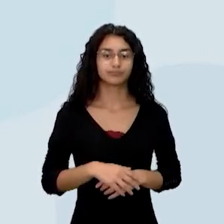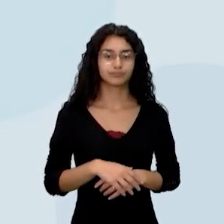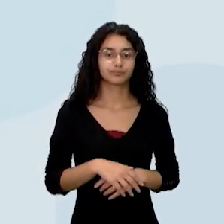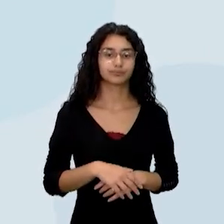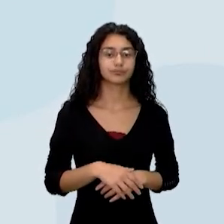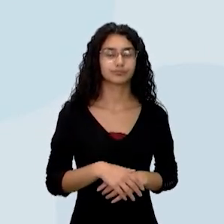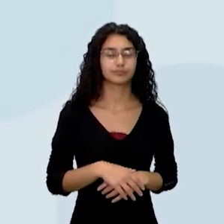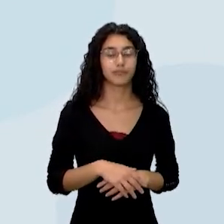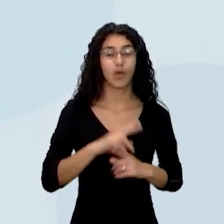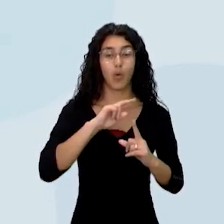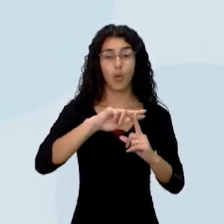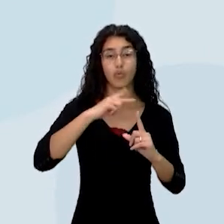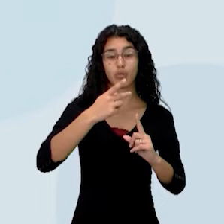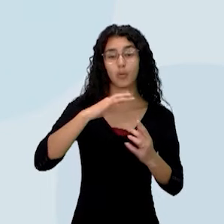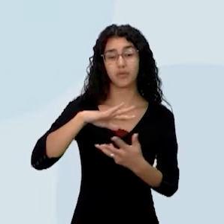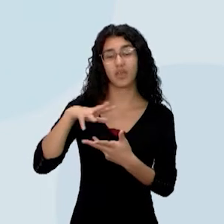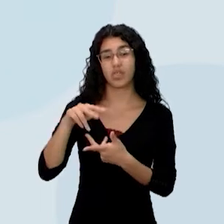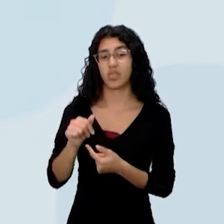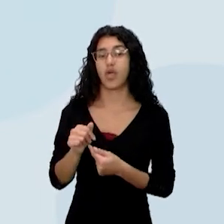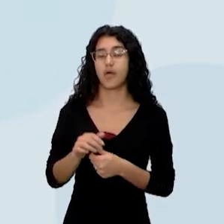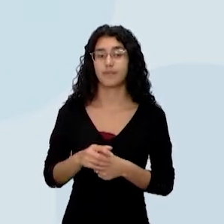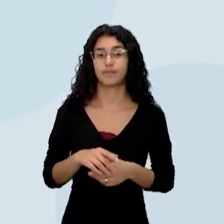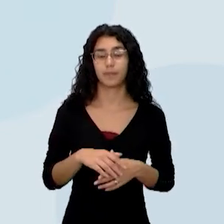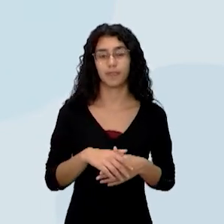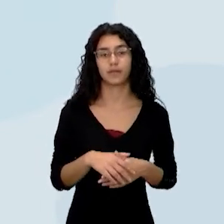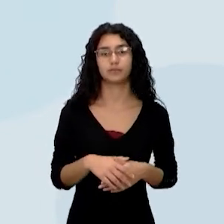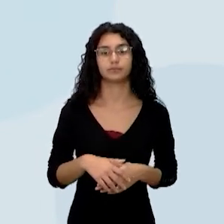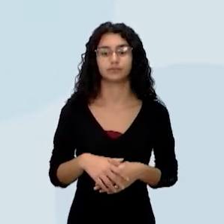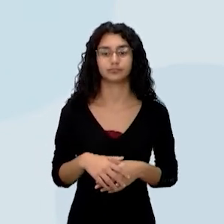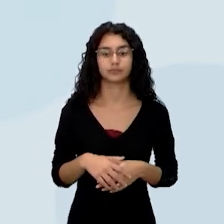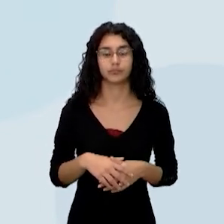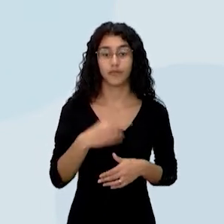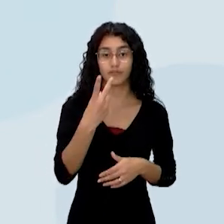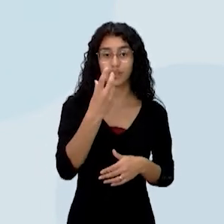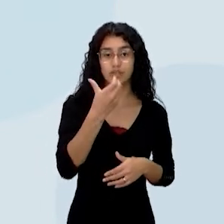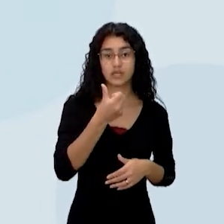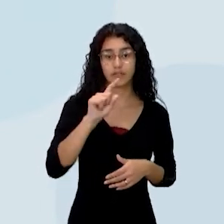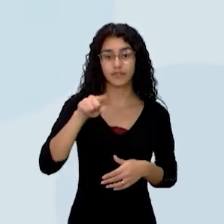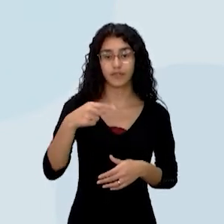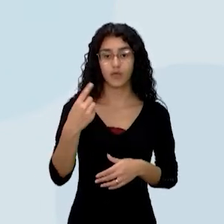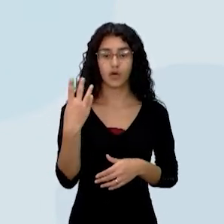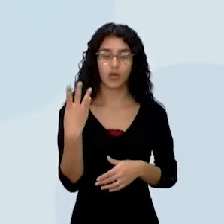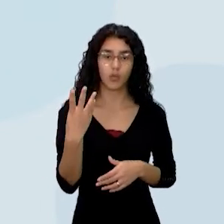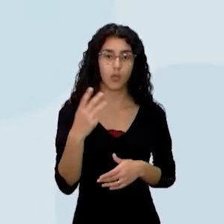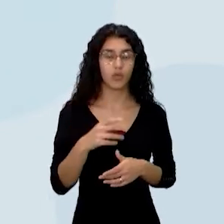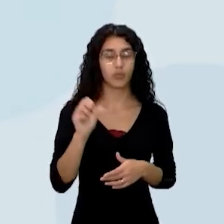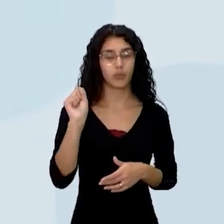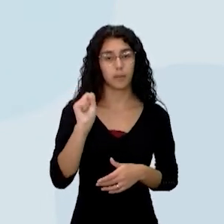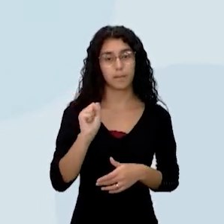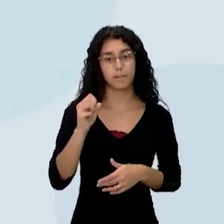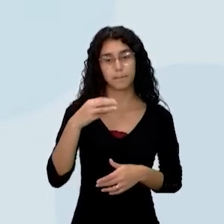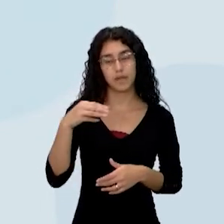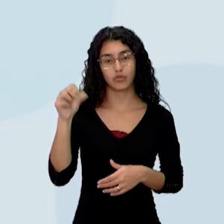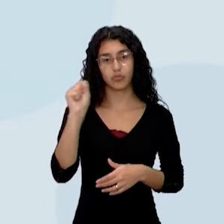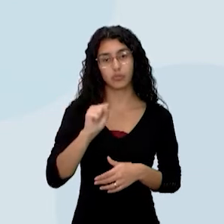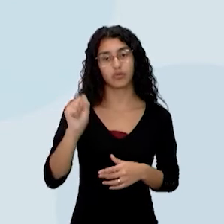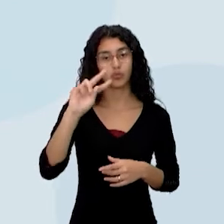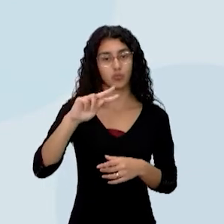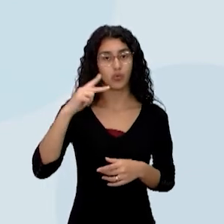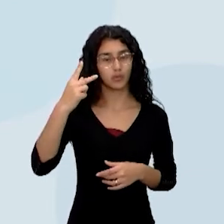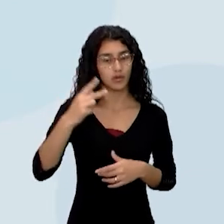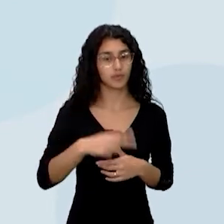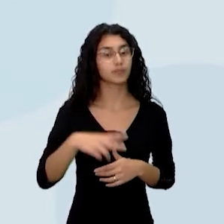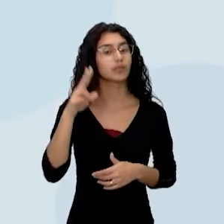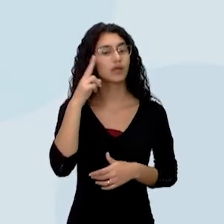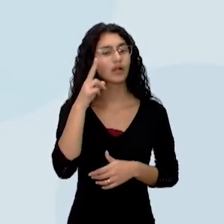Terra, vamos usar a Terra como 10, então a gravidade de Júpiter é 26,4 metros por segundo ao quadrado. Vamos relembrar ao estudante